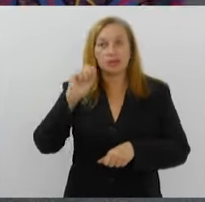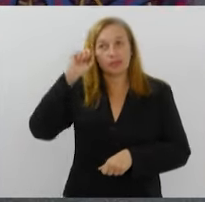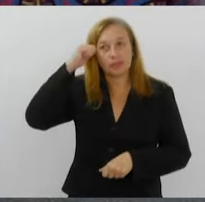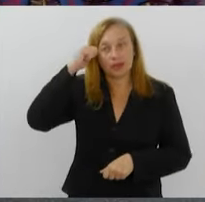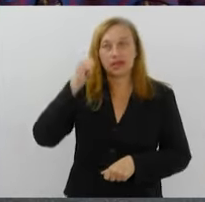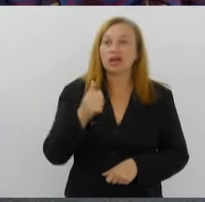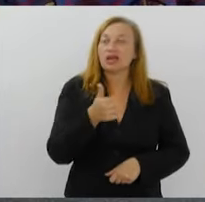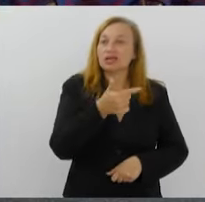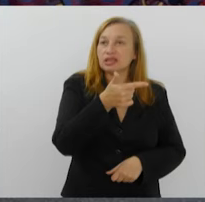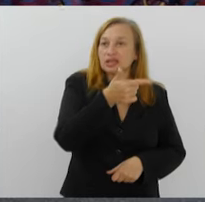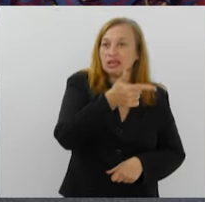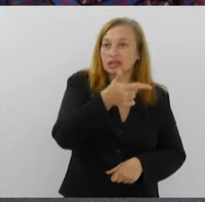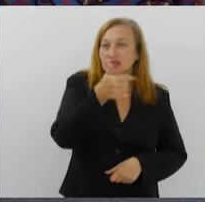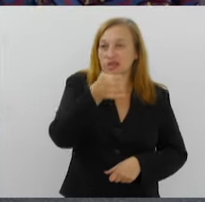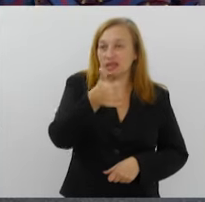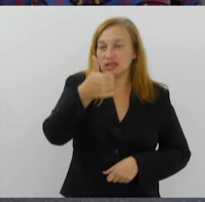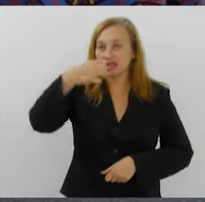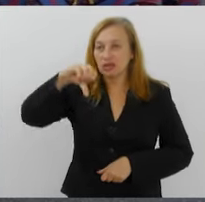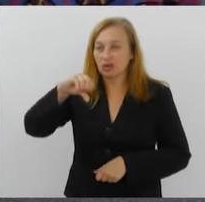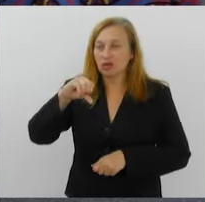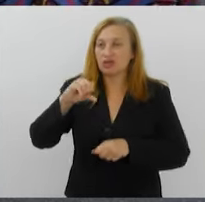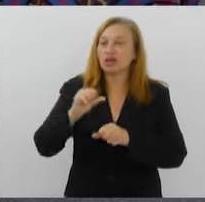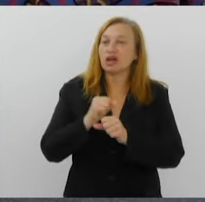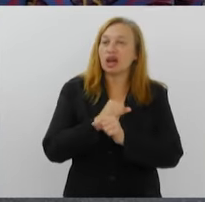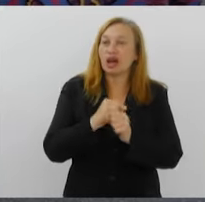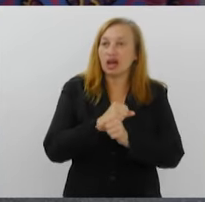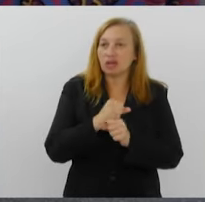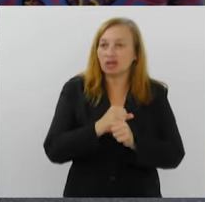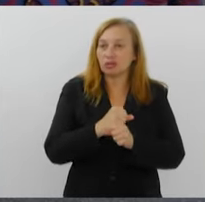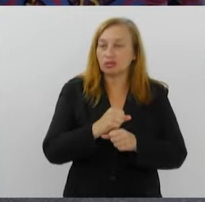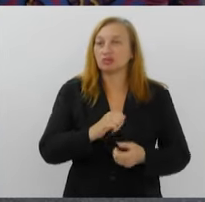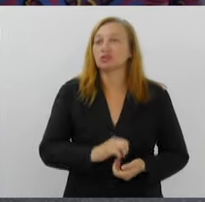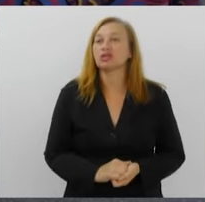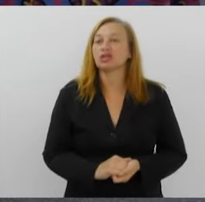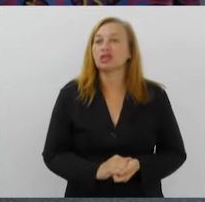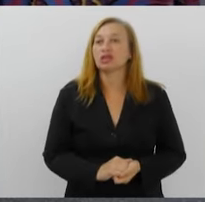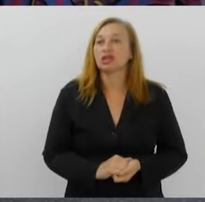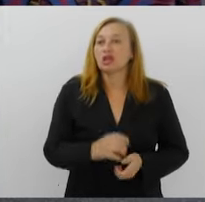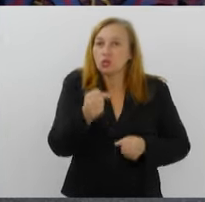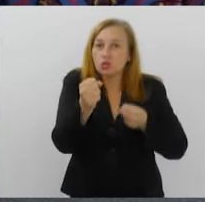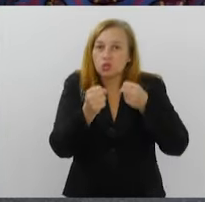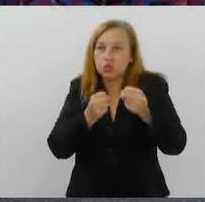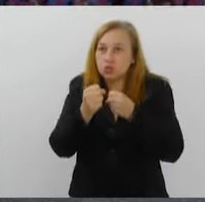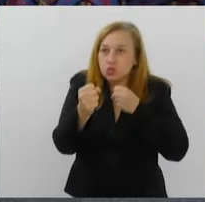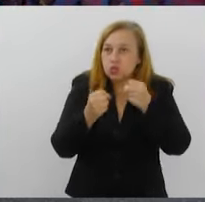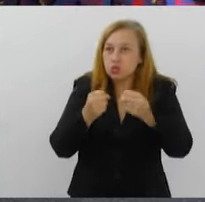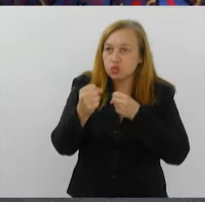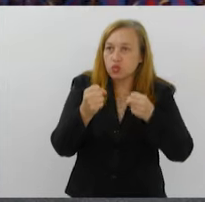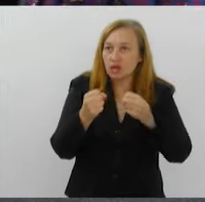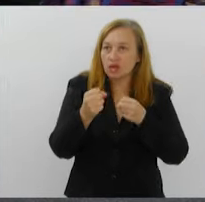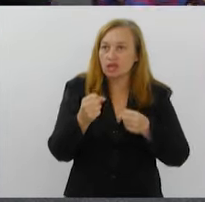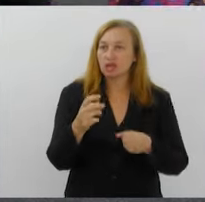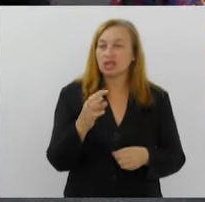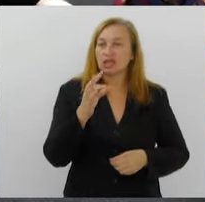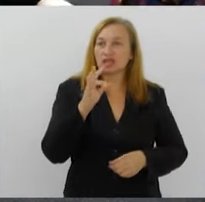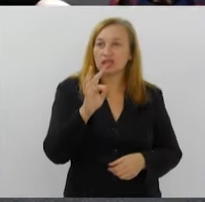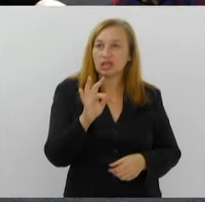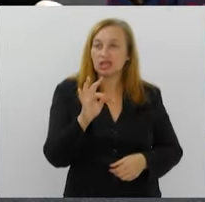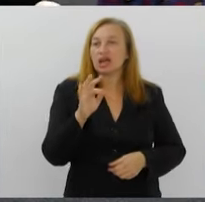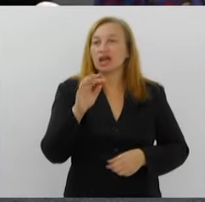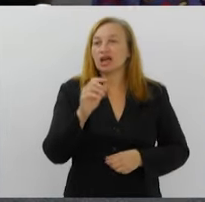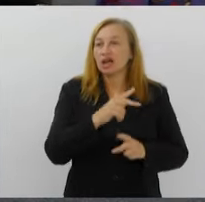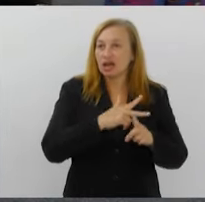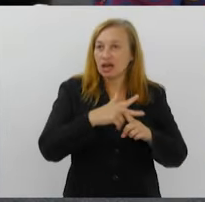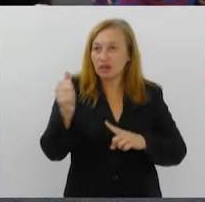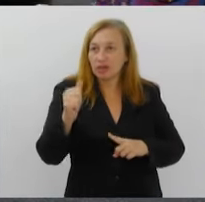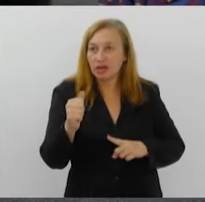o Guilherme Tiaju conquistou, foi pentacampeão mundial de King Box, tricampeão sul-americano de King Box, campeão